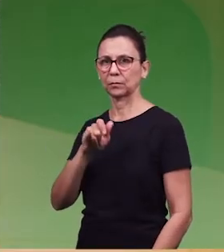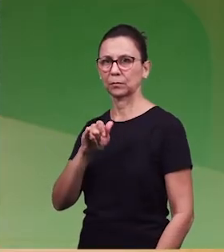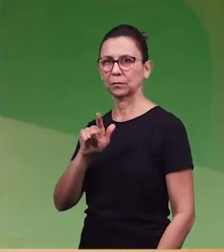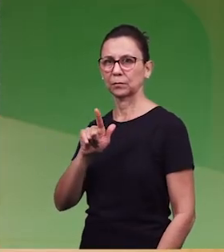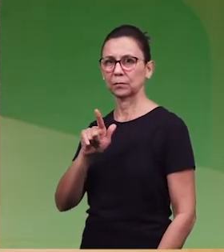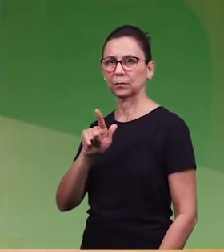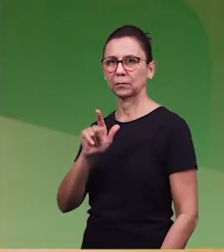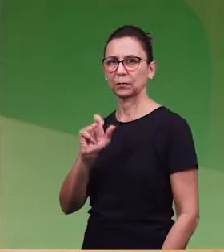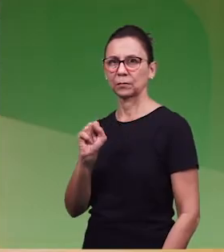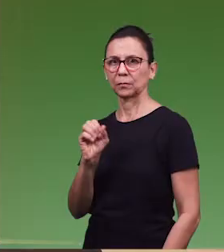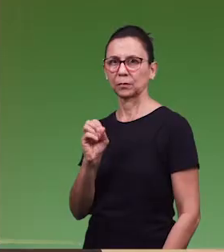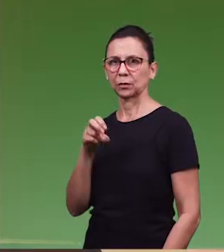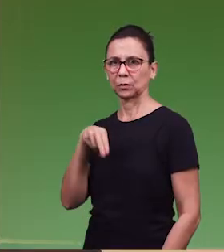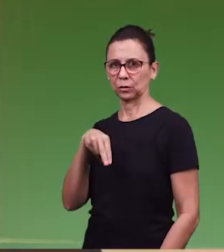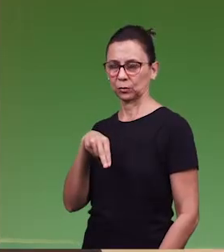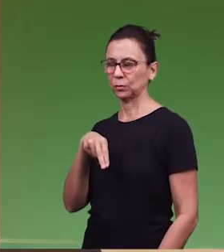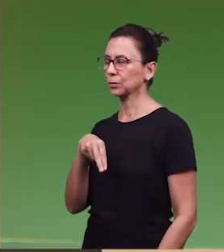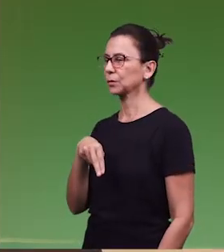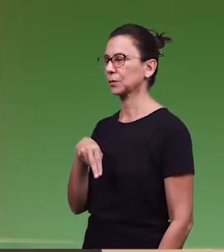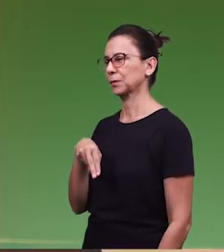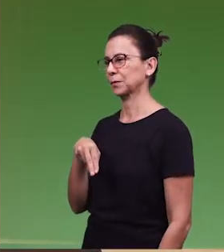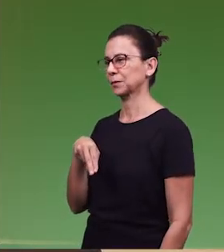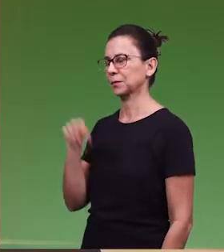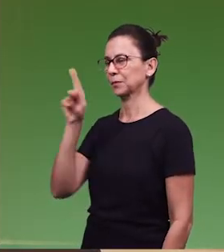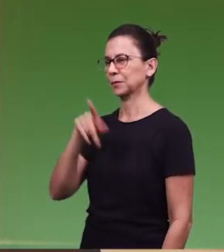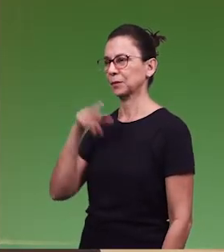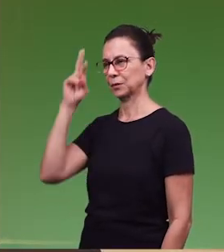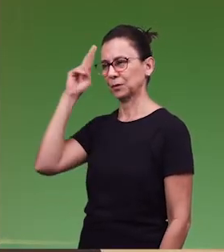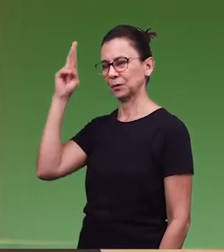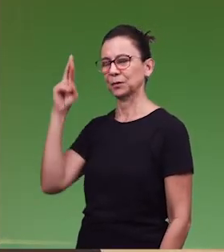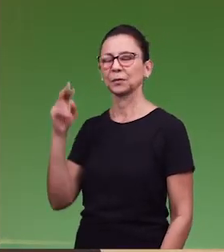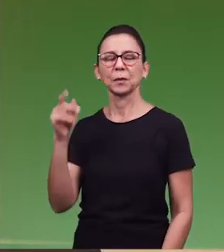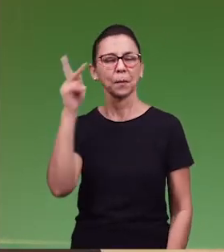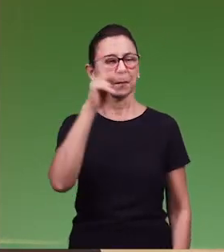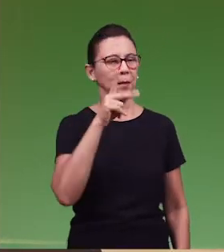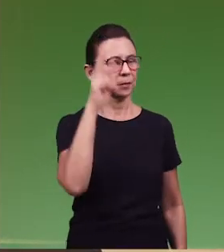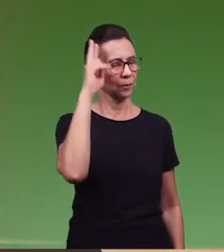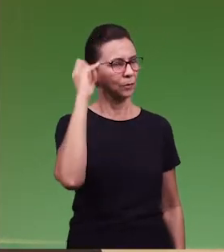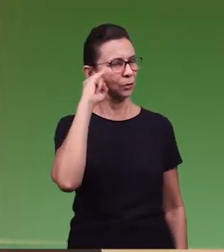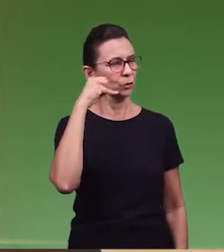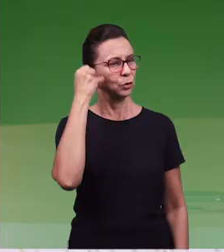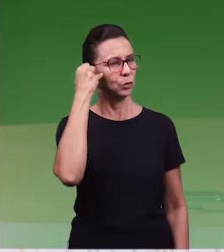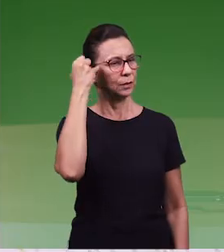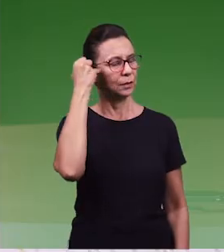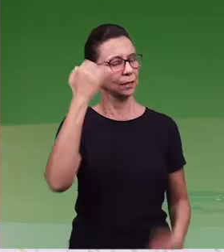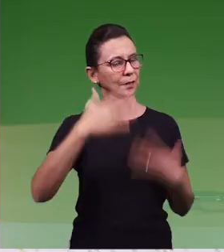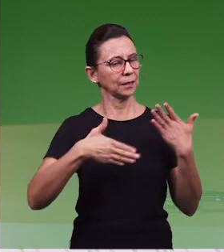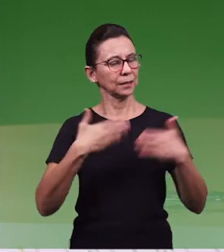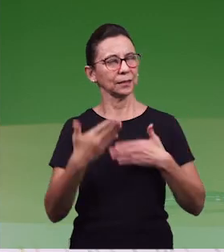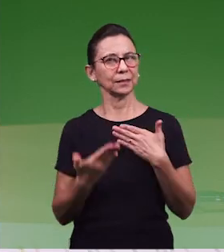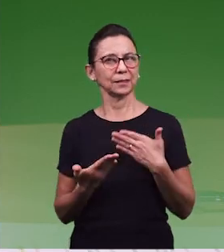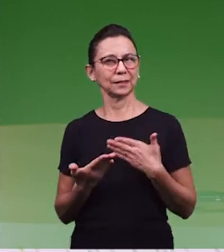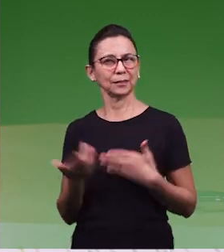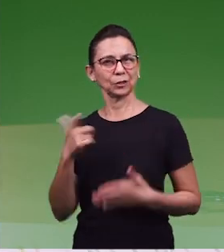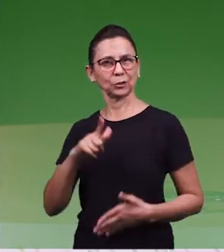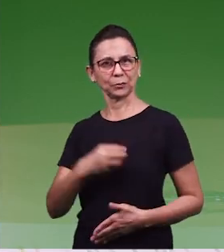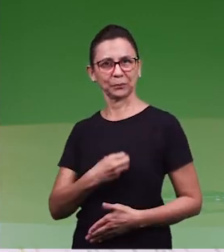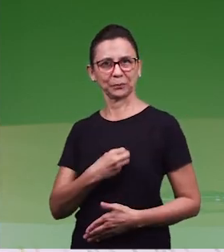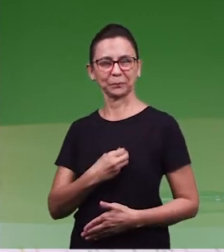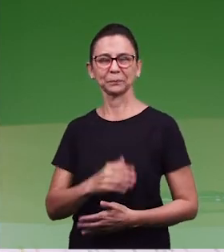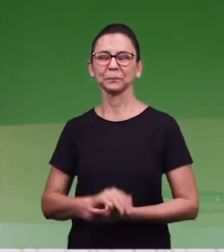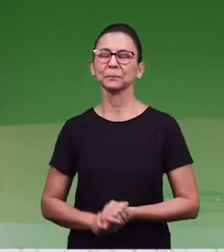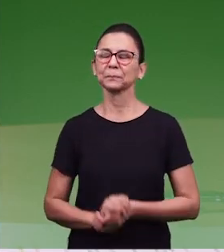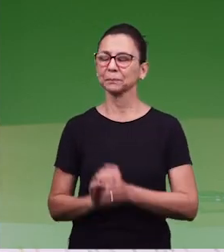uma vez. Paz do Senhor, pastor Josias, muito obrigado. Estamos aqui mais uma vez com muita alegria. Amém. Muito bem, nós vamos direto